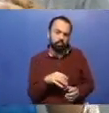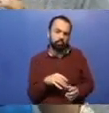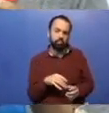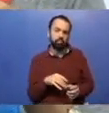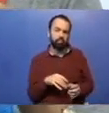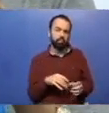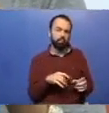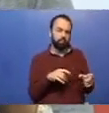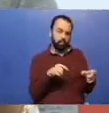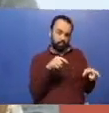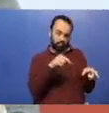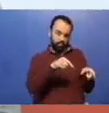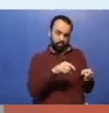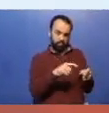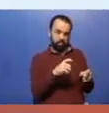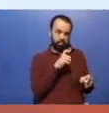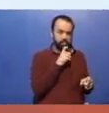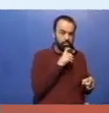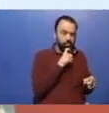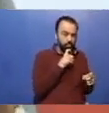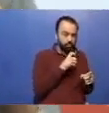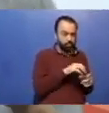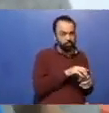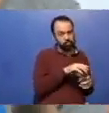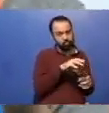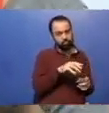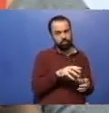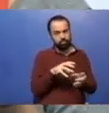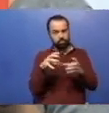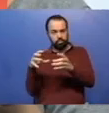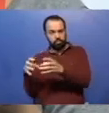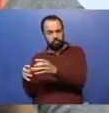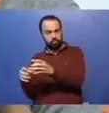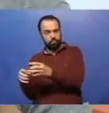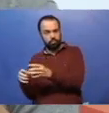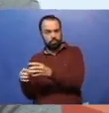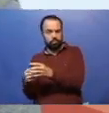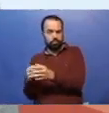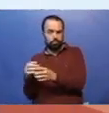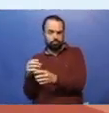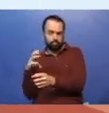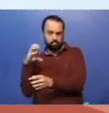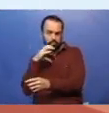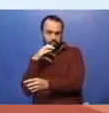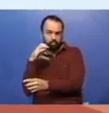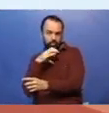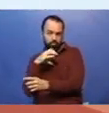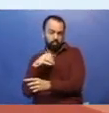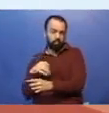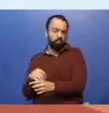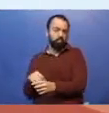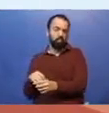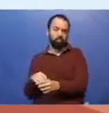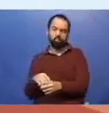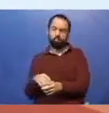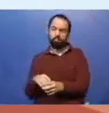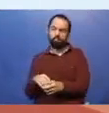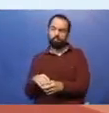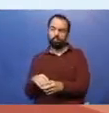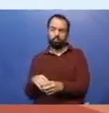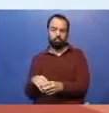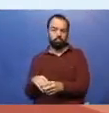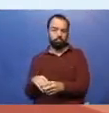lugar frio que ele estava, pode ser o freezer ou o congelador, que ele estava lá num ambiente frio. Quando